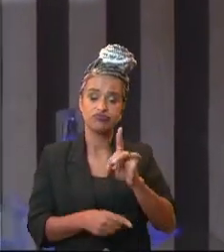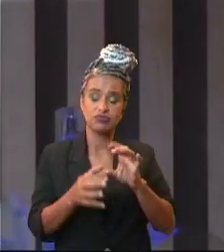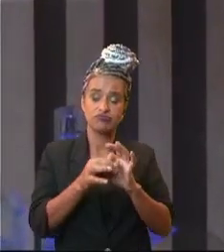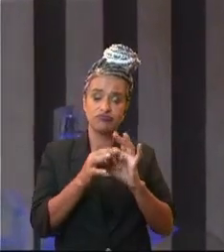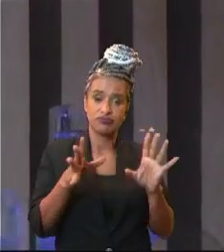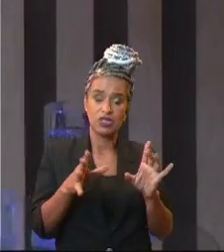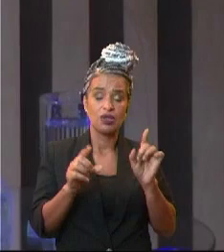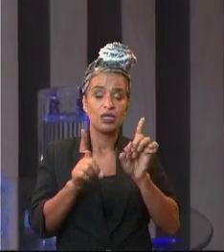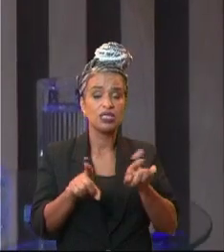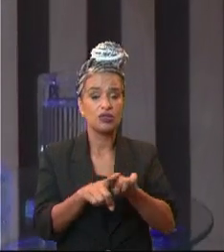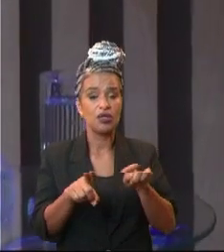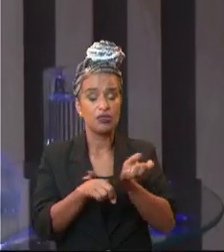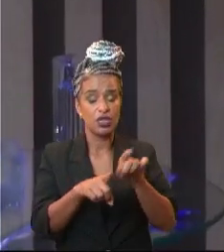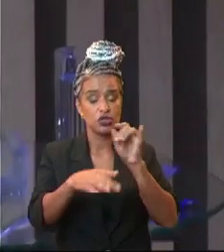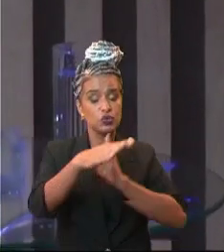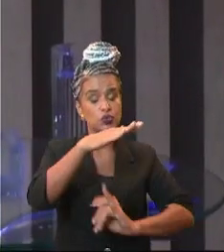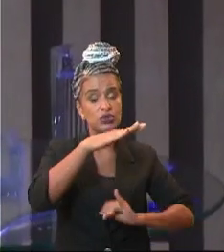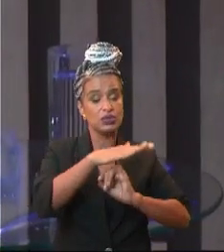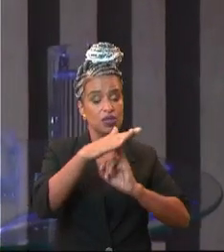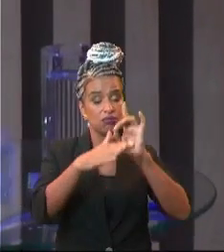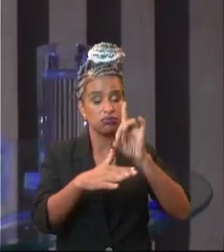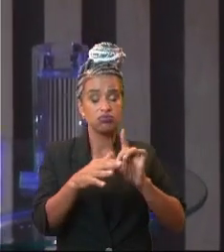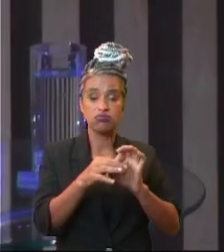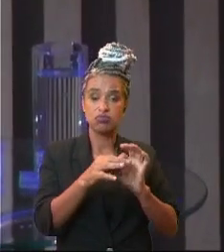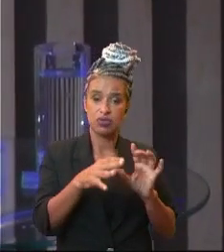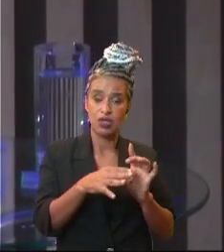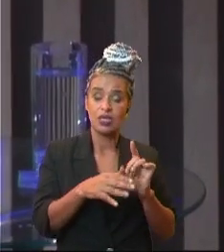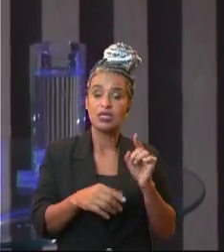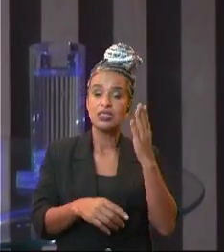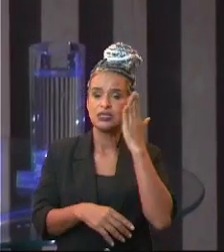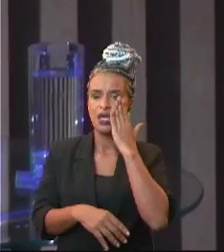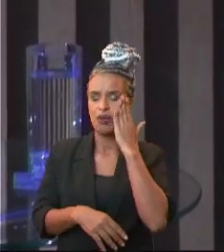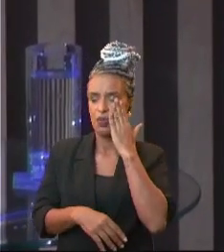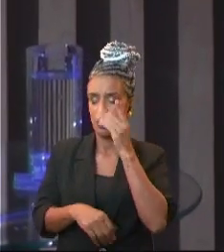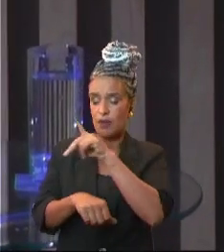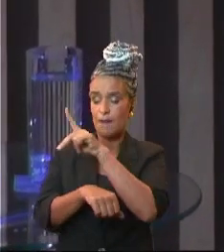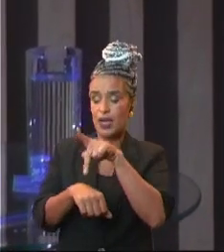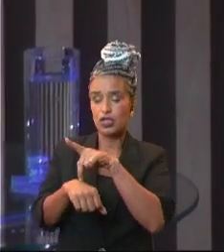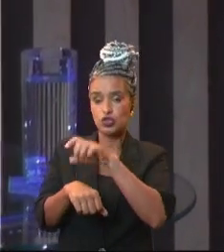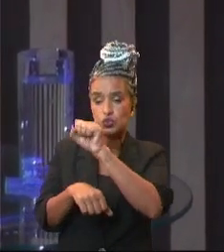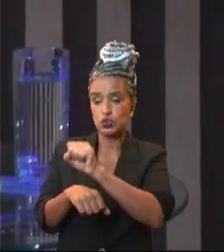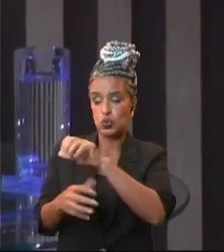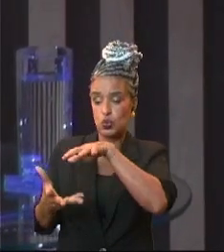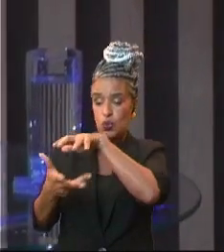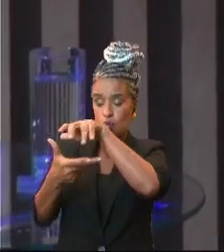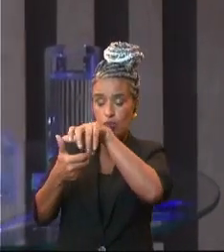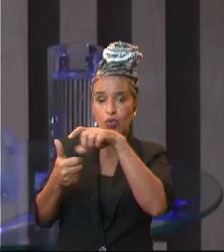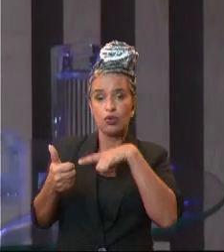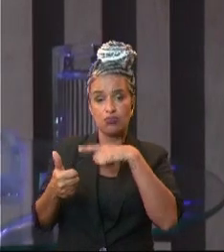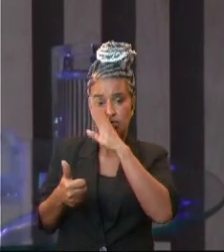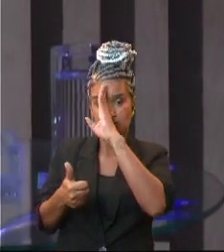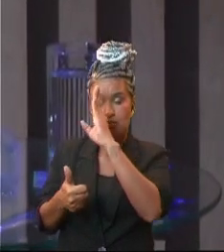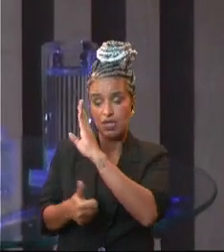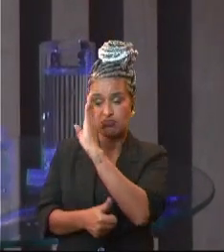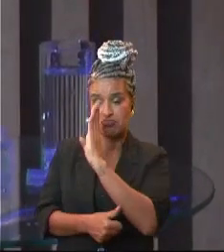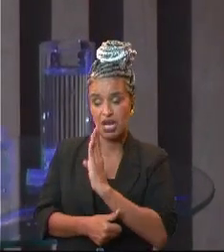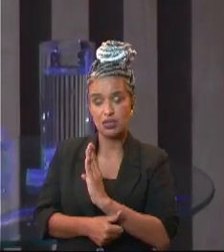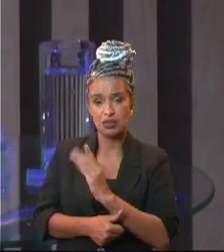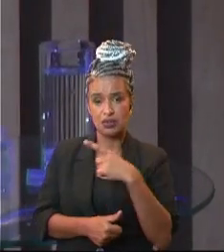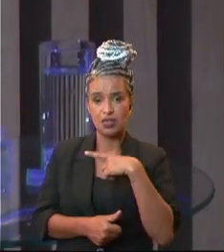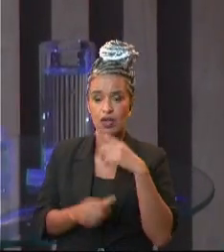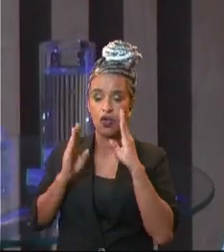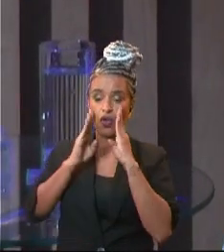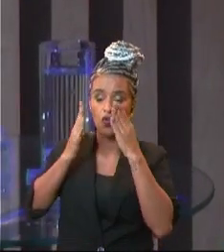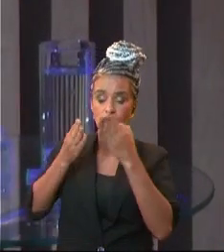internacionais ou democratização das instituições internacionais. E, obviamente, os países do Sul global, incluso o Brasil, são bastante vocalizados